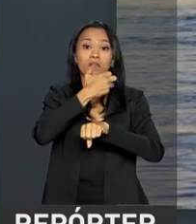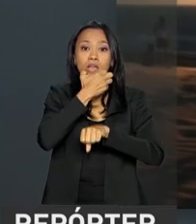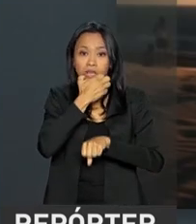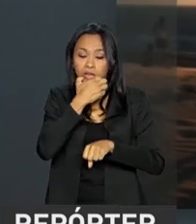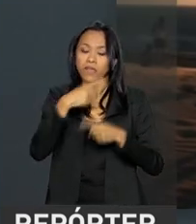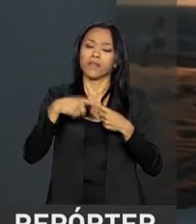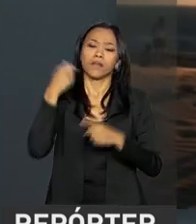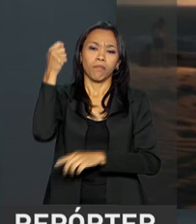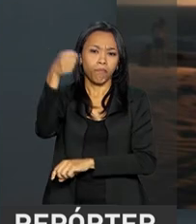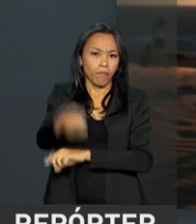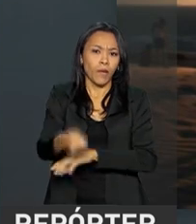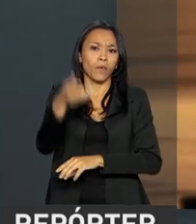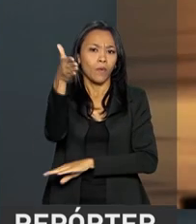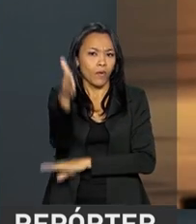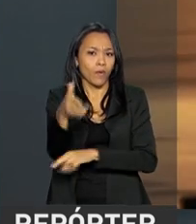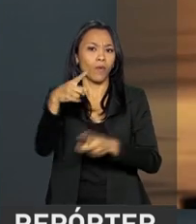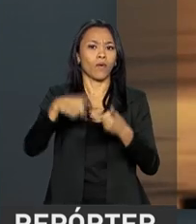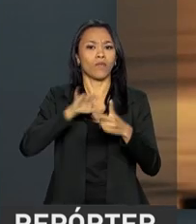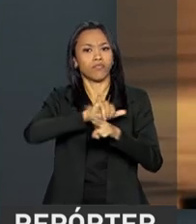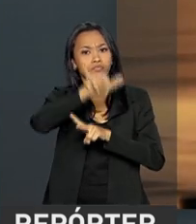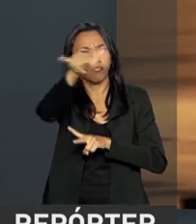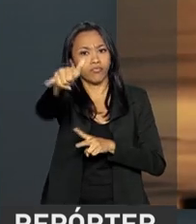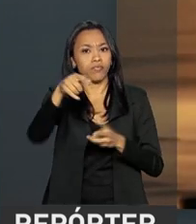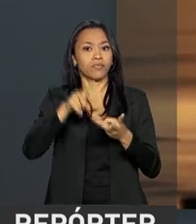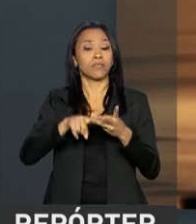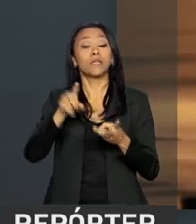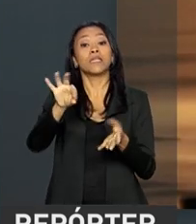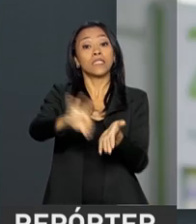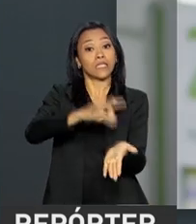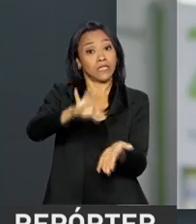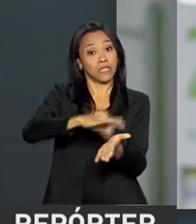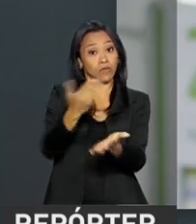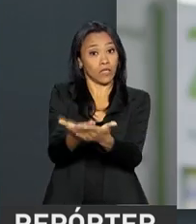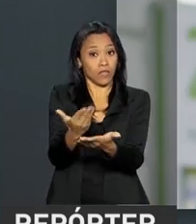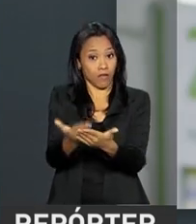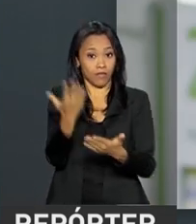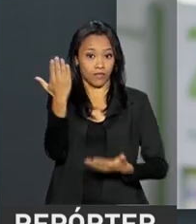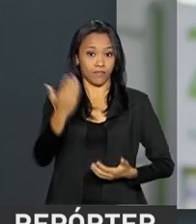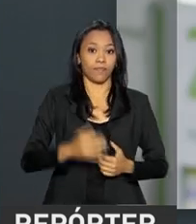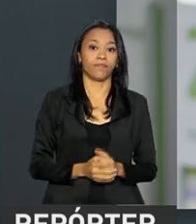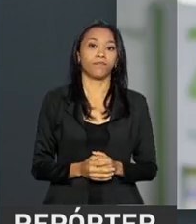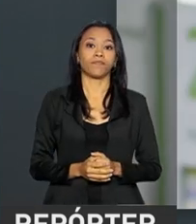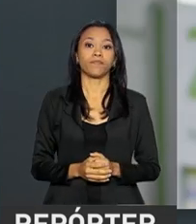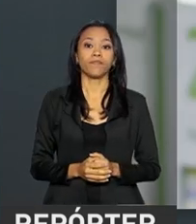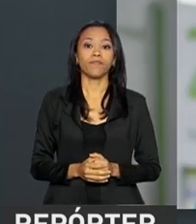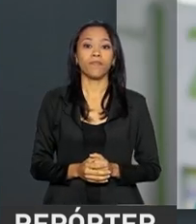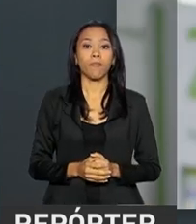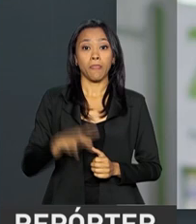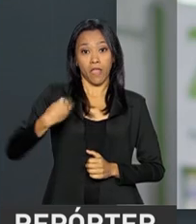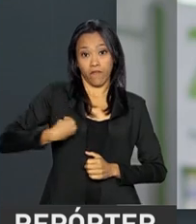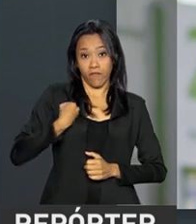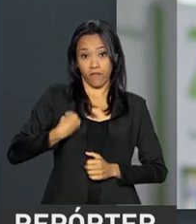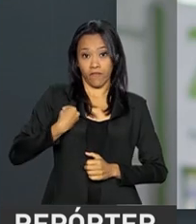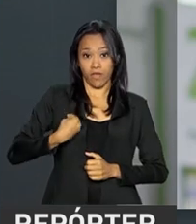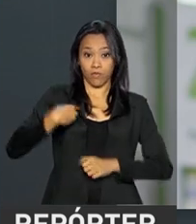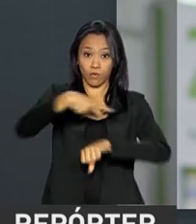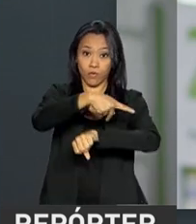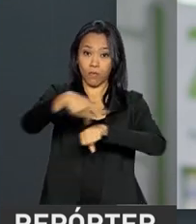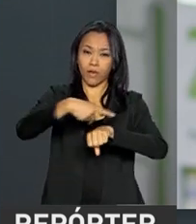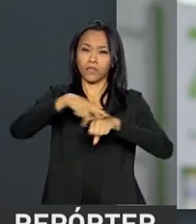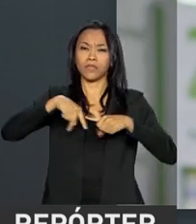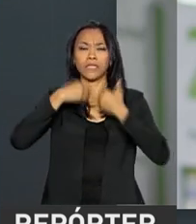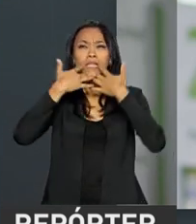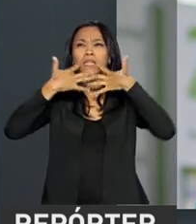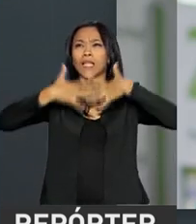com alojamento passagens aéreas e as taxas escolares dos estudantes vivemos em um país com os melhores atrativos naturais do